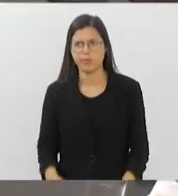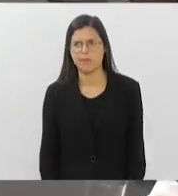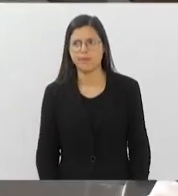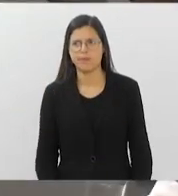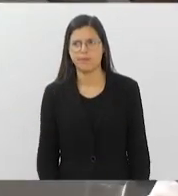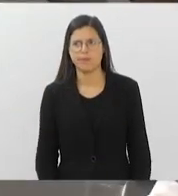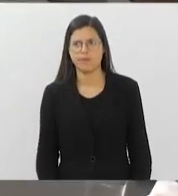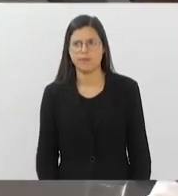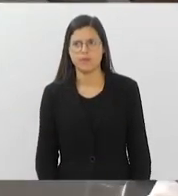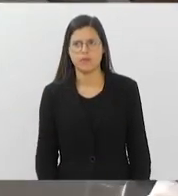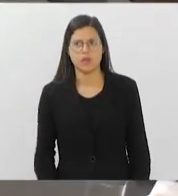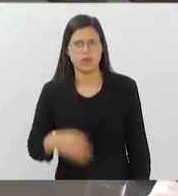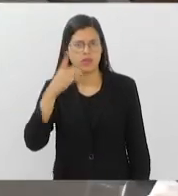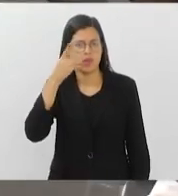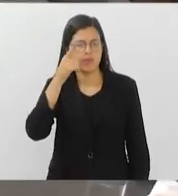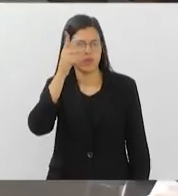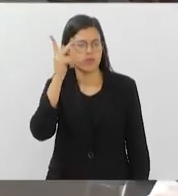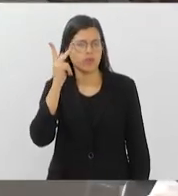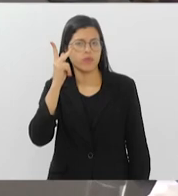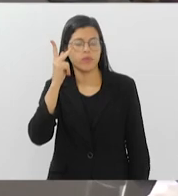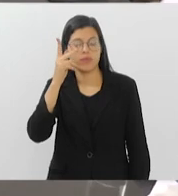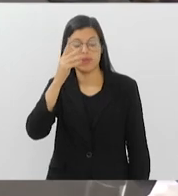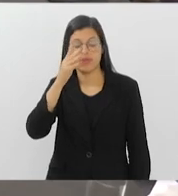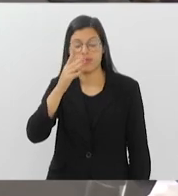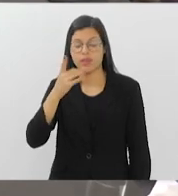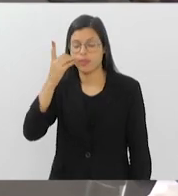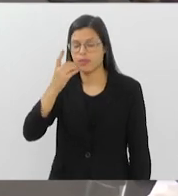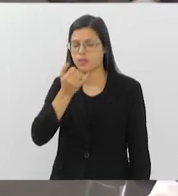Perfeito. Deputado Fred, rapidamente. E, obviamente.